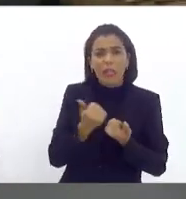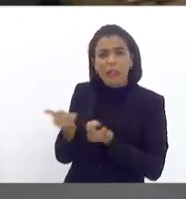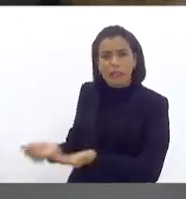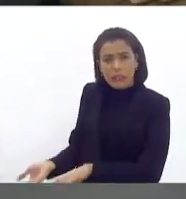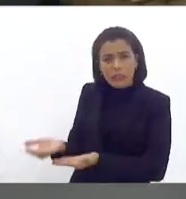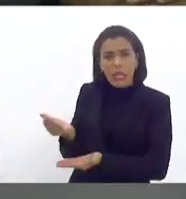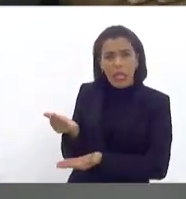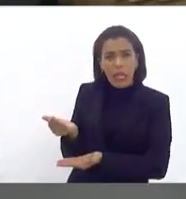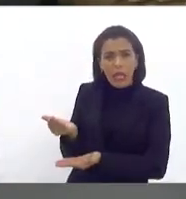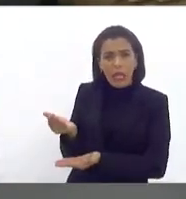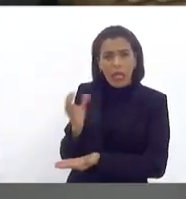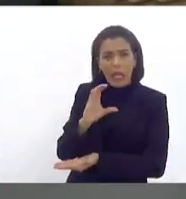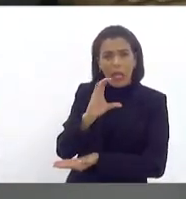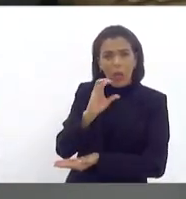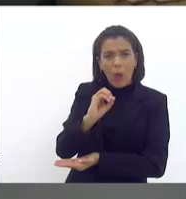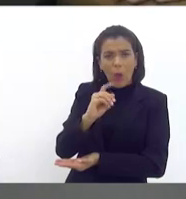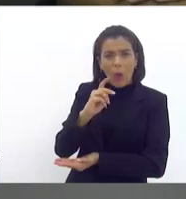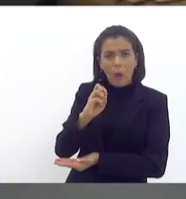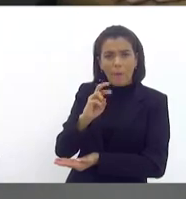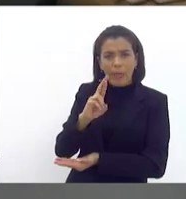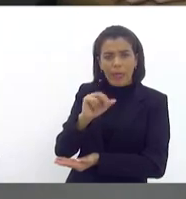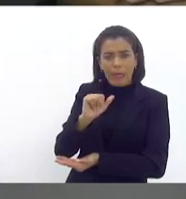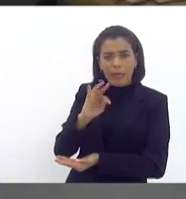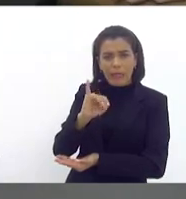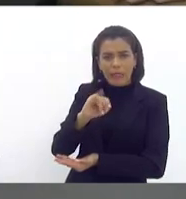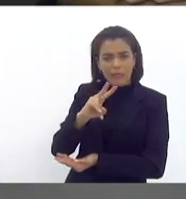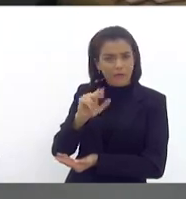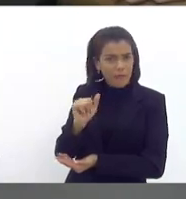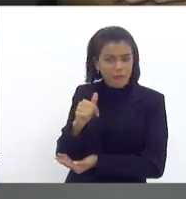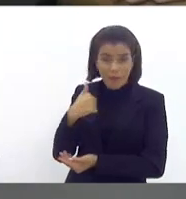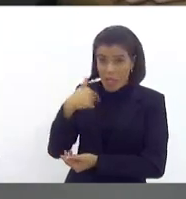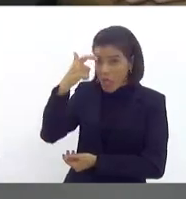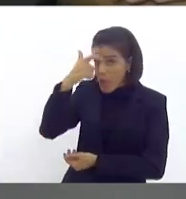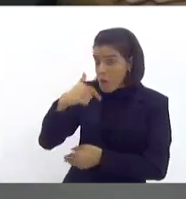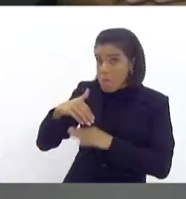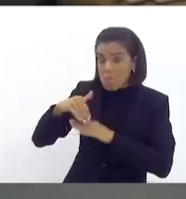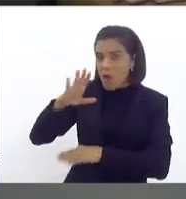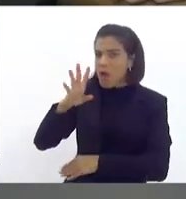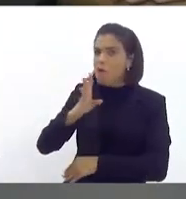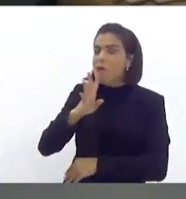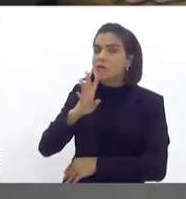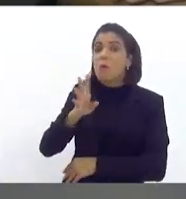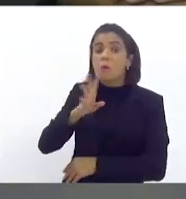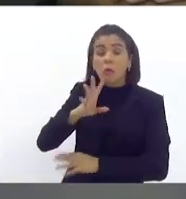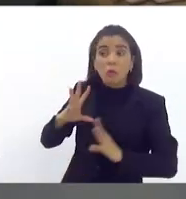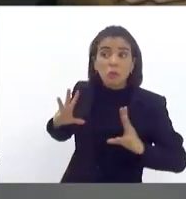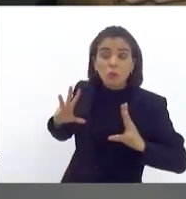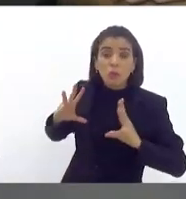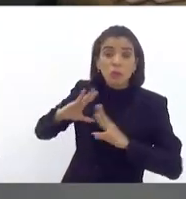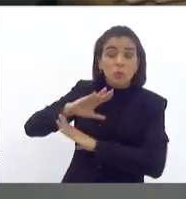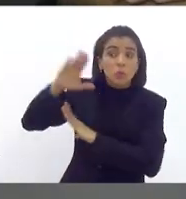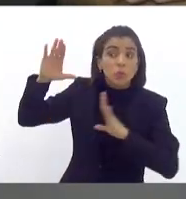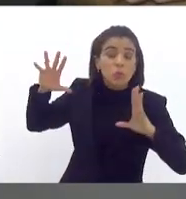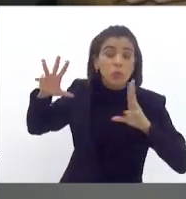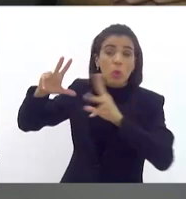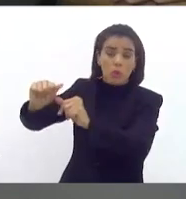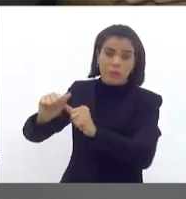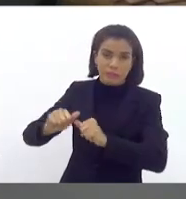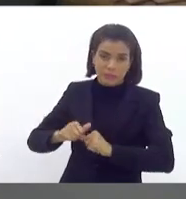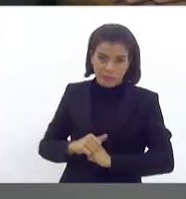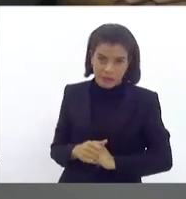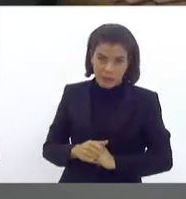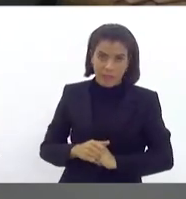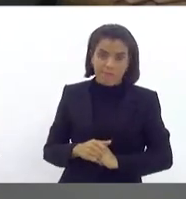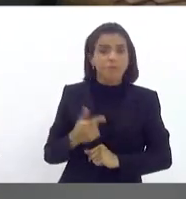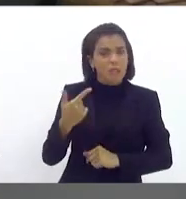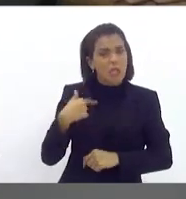eu talvez seja aqui, sem falsa modéstia, a pessoa que mais conhece as cooperativas, conheço todas as cooperativas aqui do Estado do Rio, e legislo